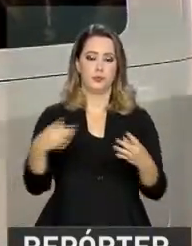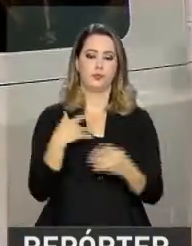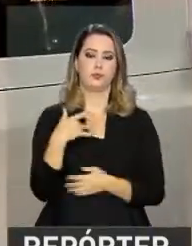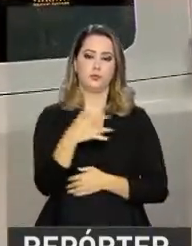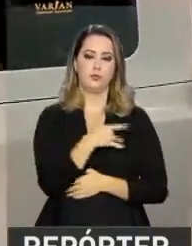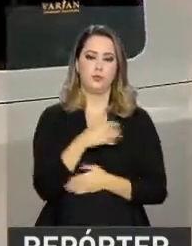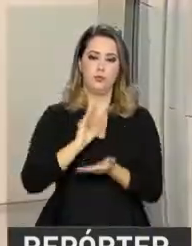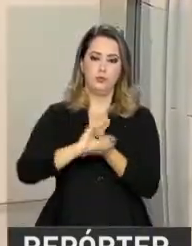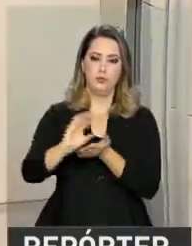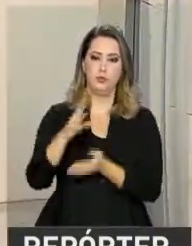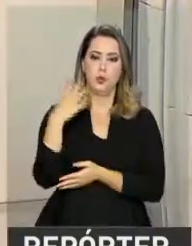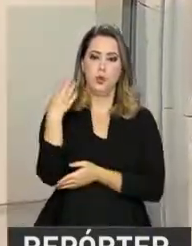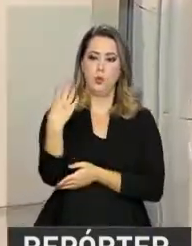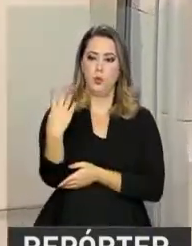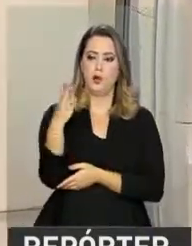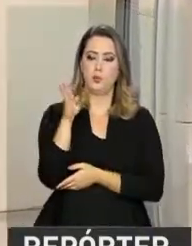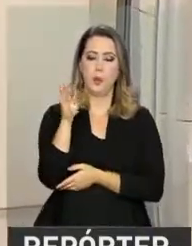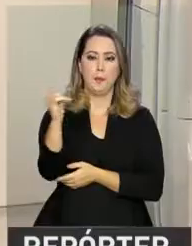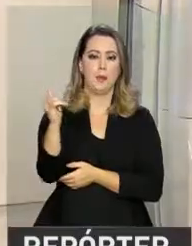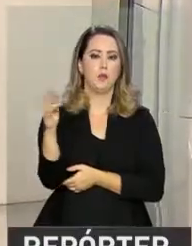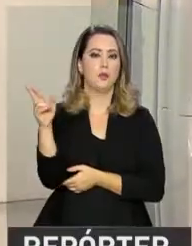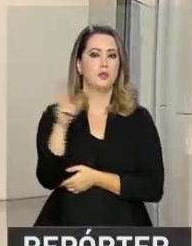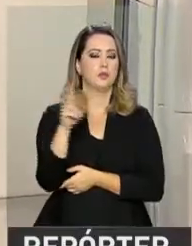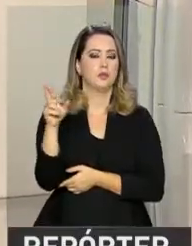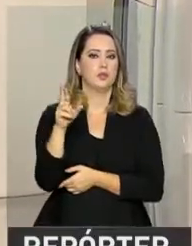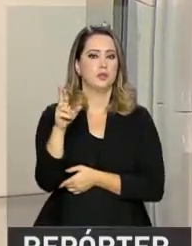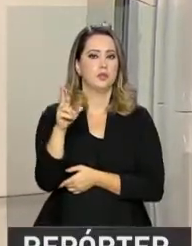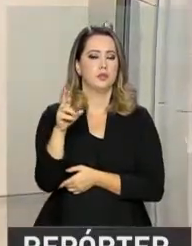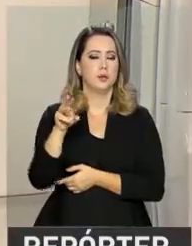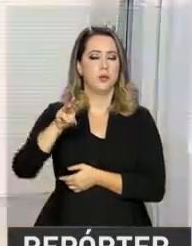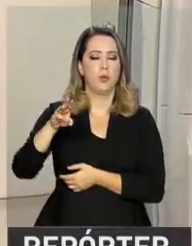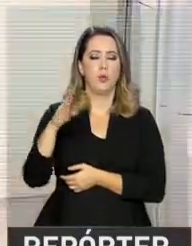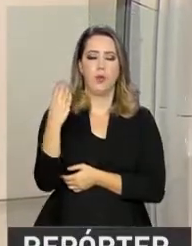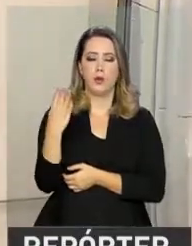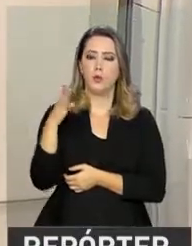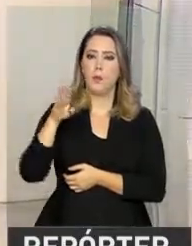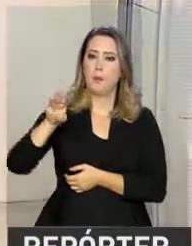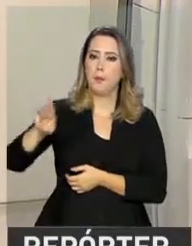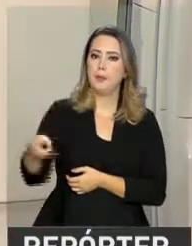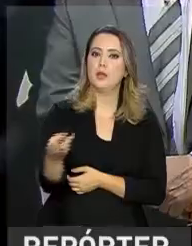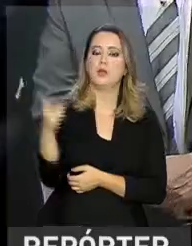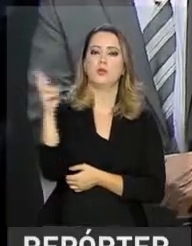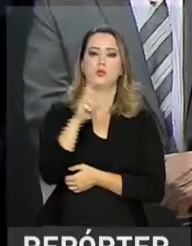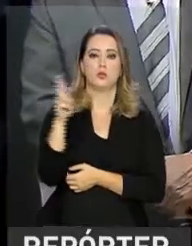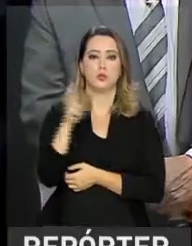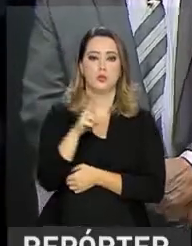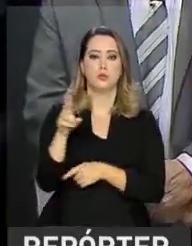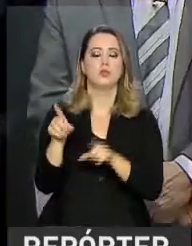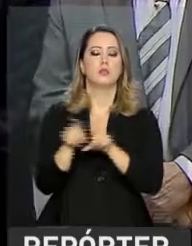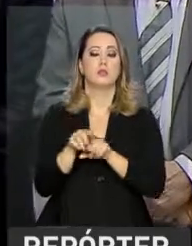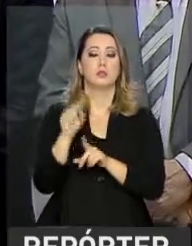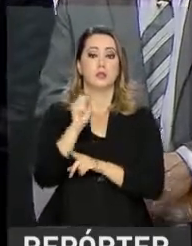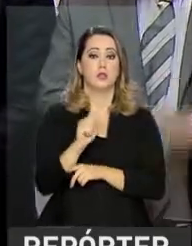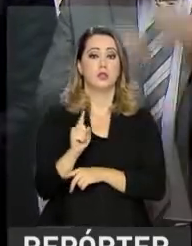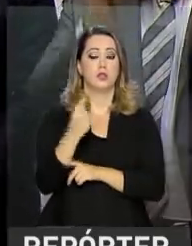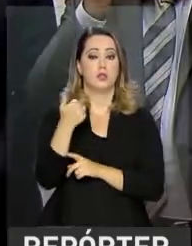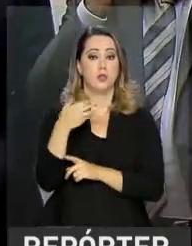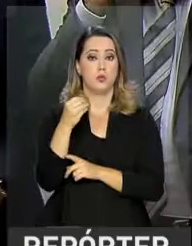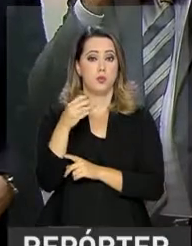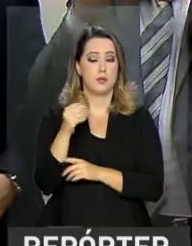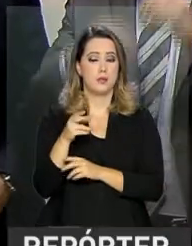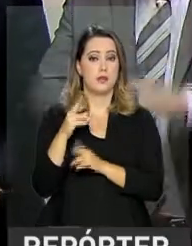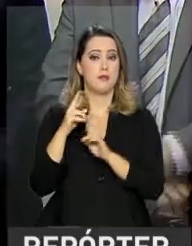trezentos mil reais na compra da máquina e na construção do local que abriga o novo aparelho o equipamento é um dos 100 previstos